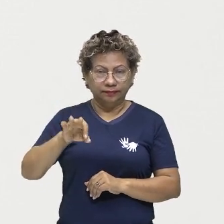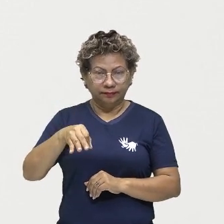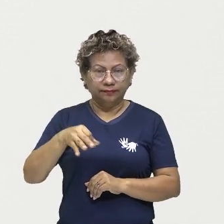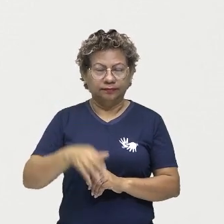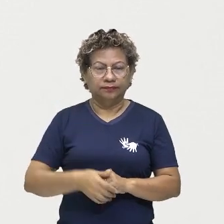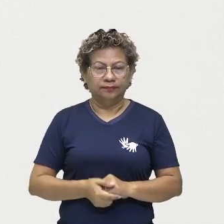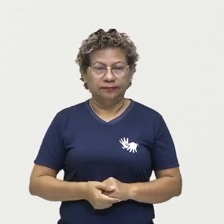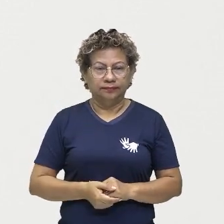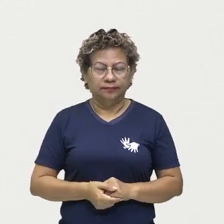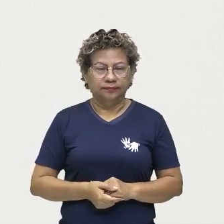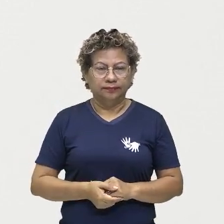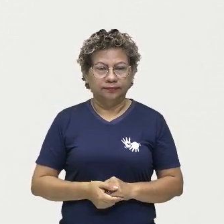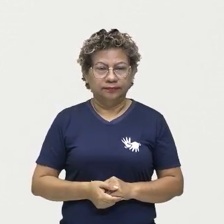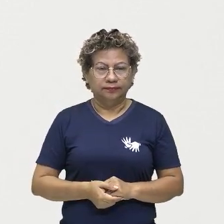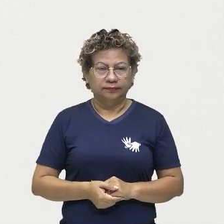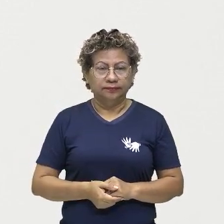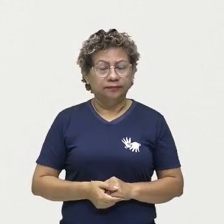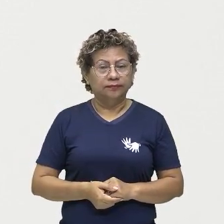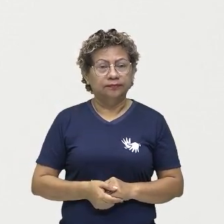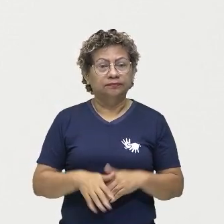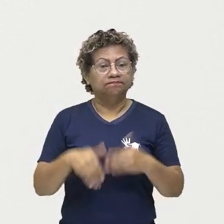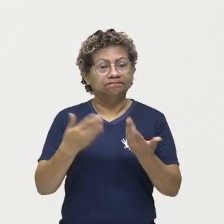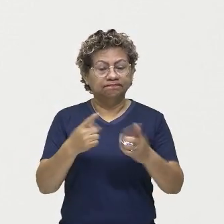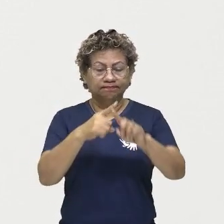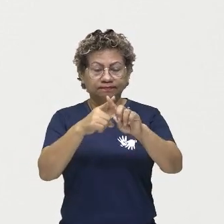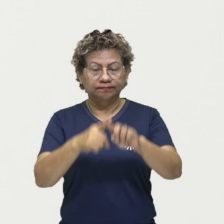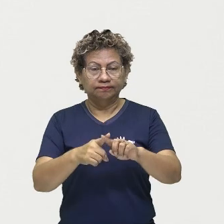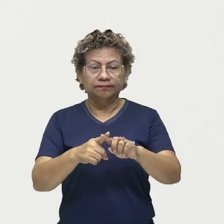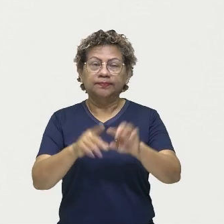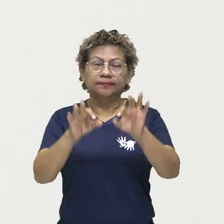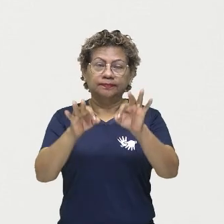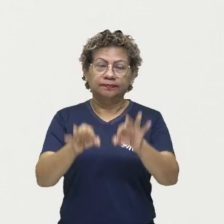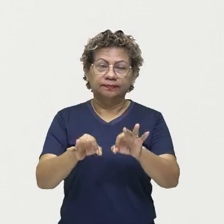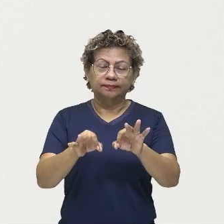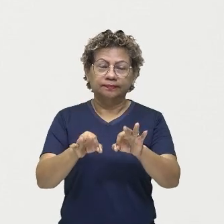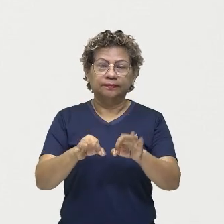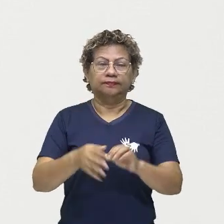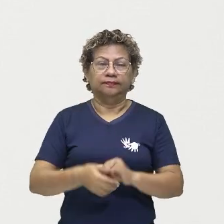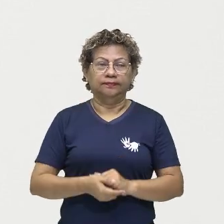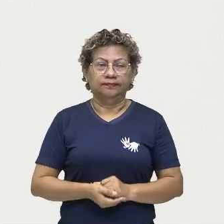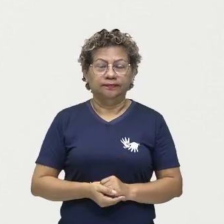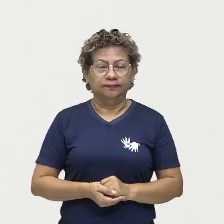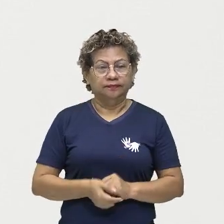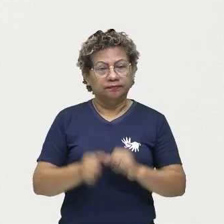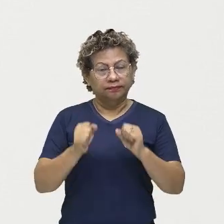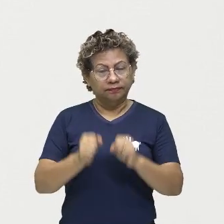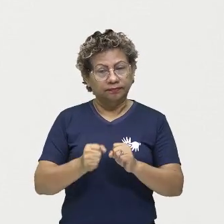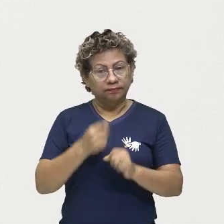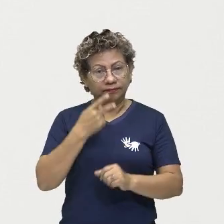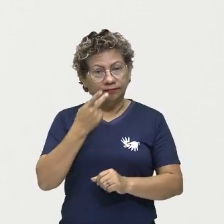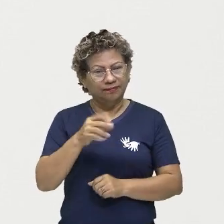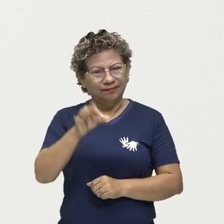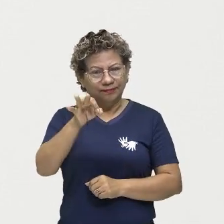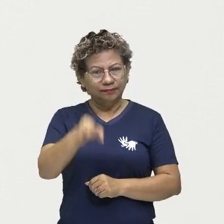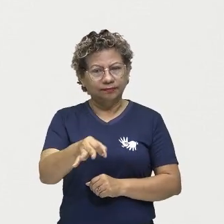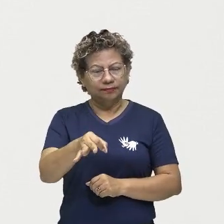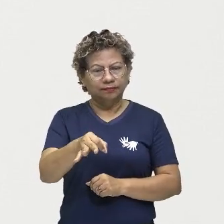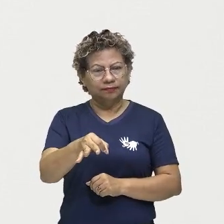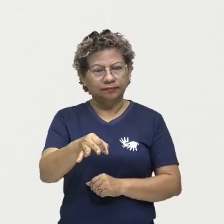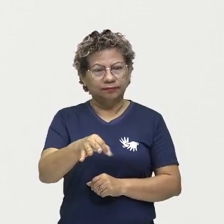Muito bem. Podemos afirmar que a medida do perímetro, linha vermelha, é igual. Letra